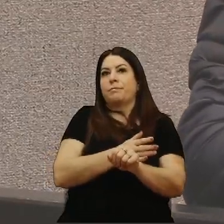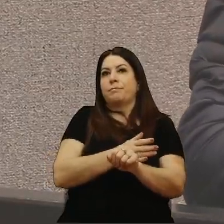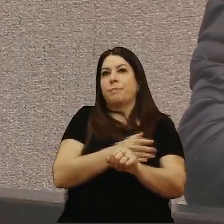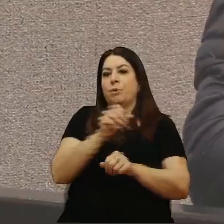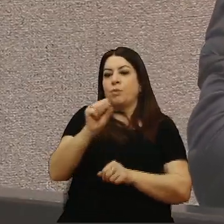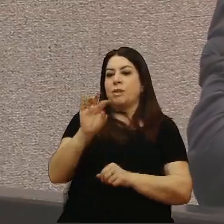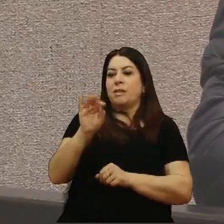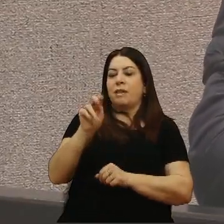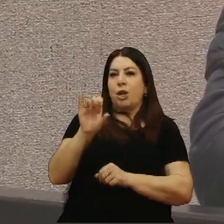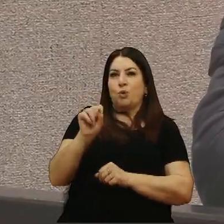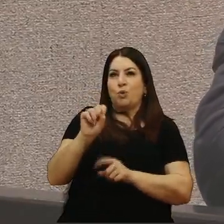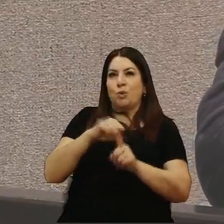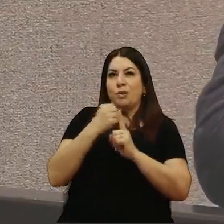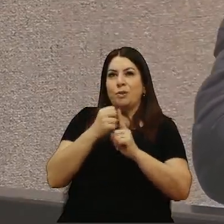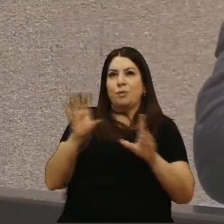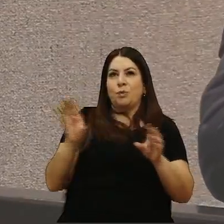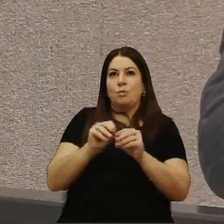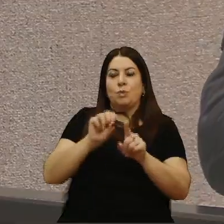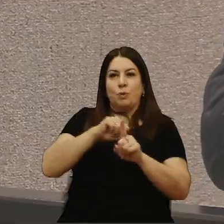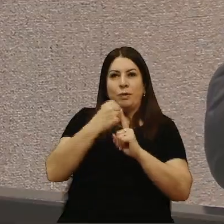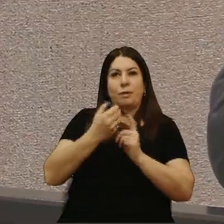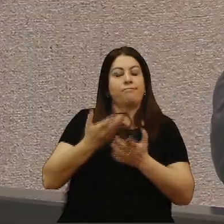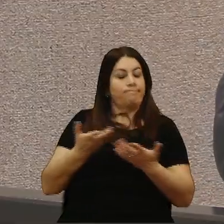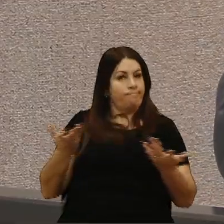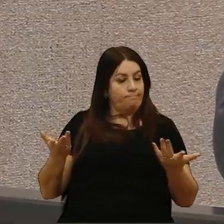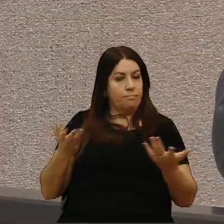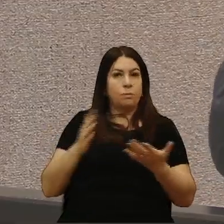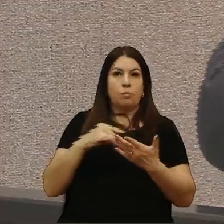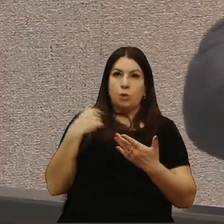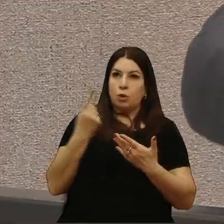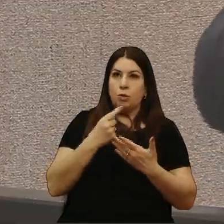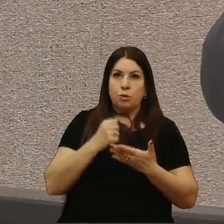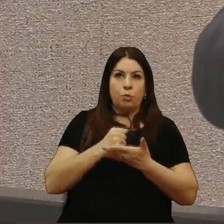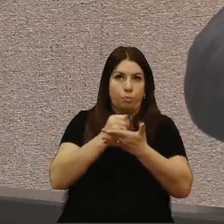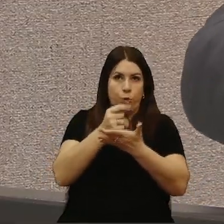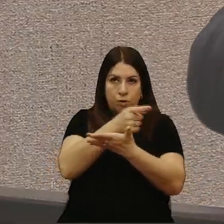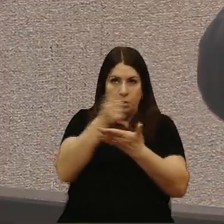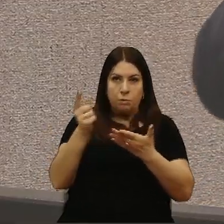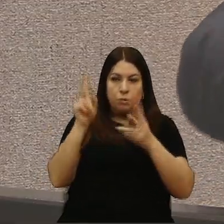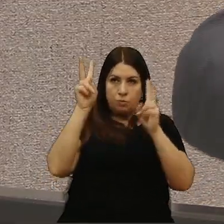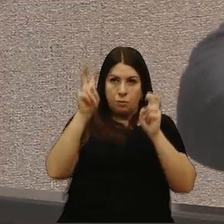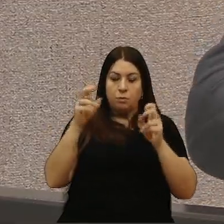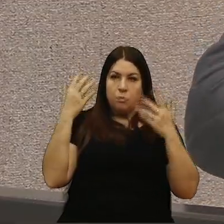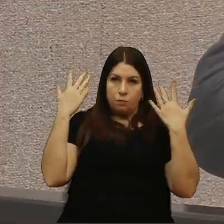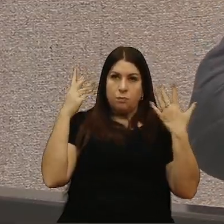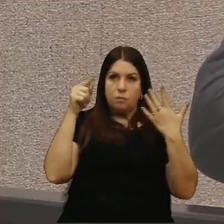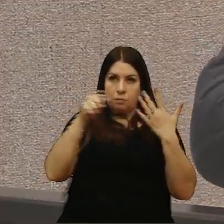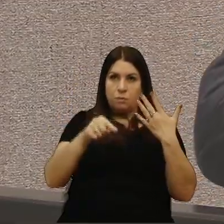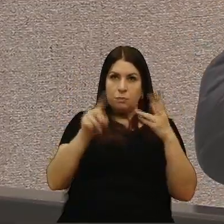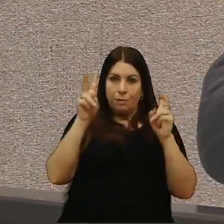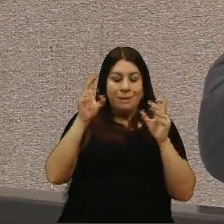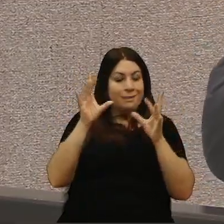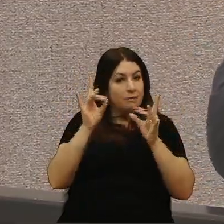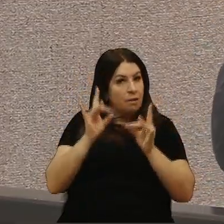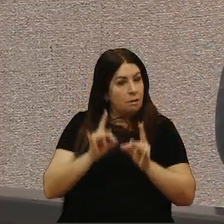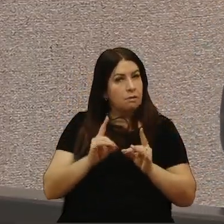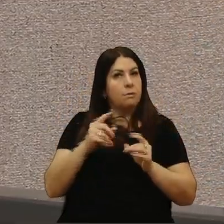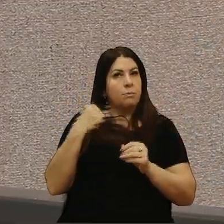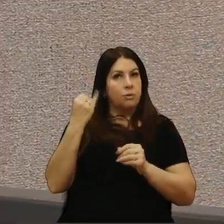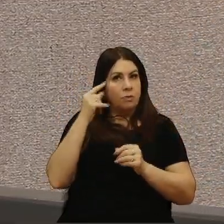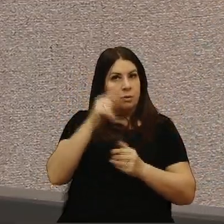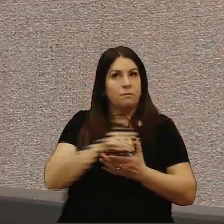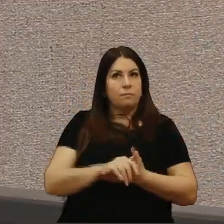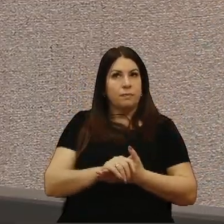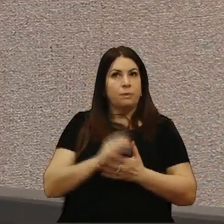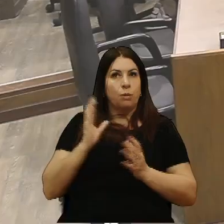social, né? É o resumo da sociedade. Mas nossa solidariedade ao senhor por trazer esse tema e parabéns por trazer um tema delicado, mas é importante essa casa falar disso.